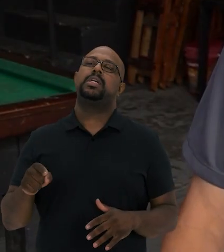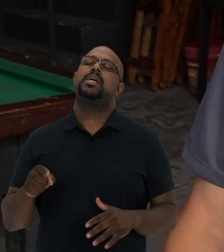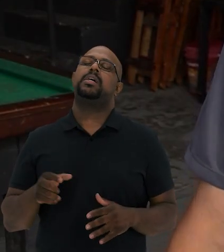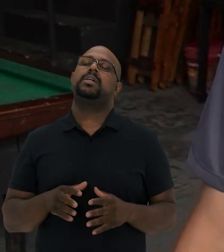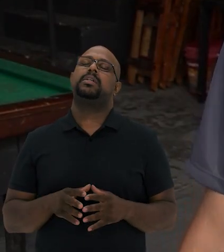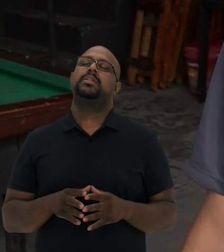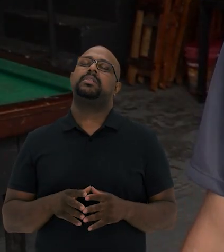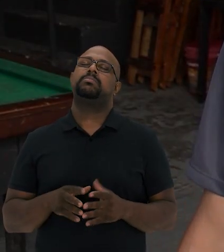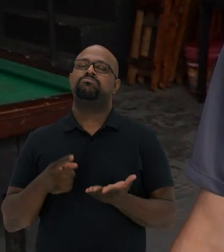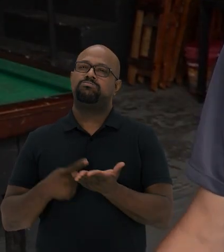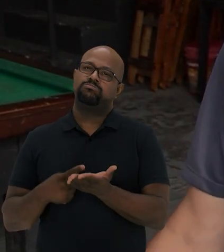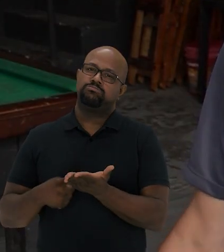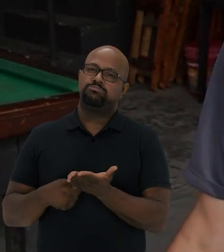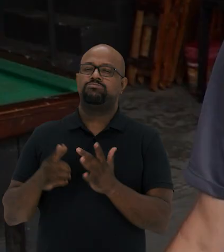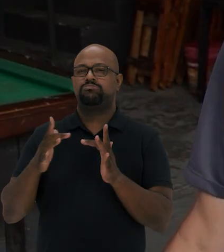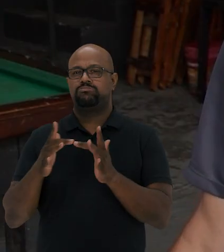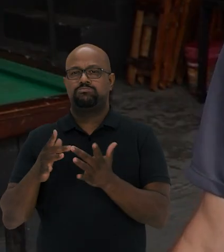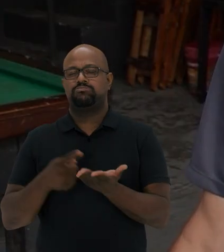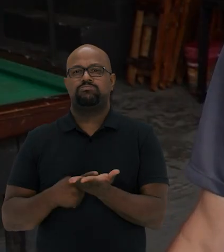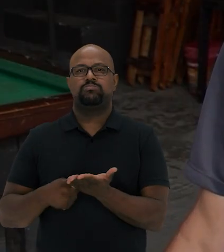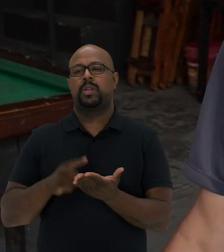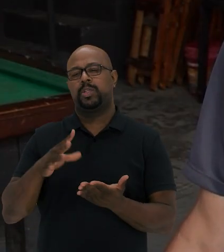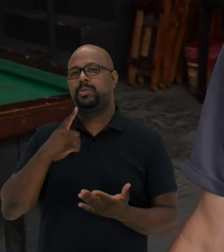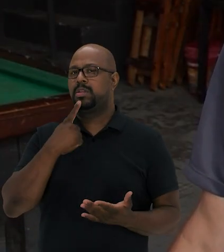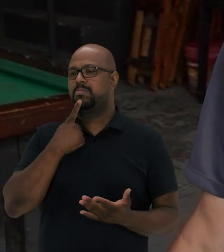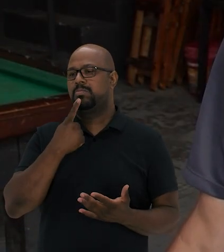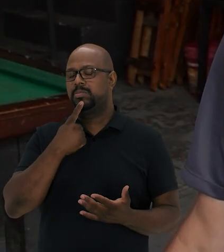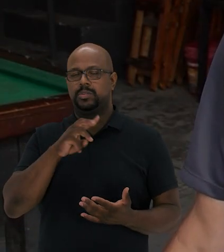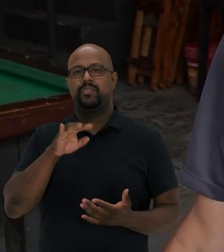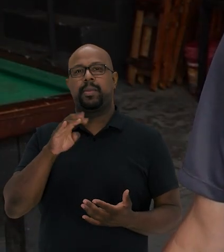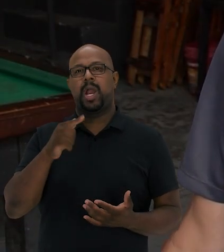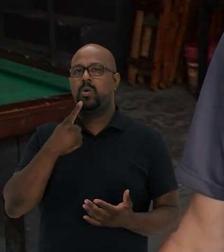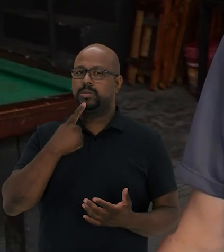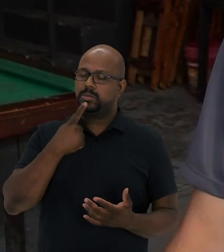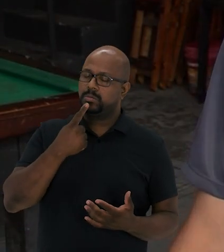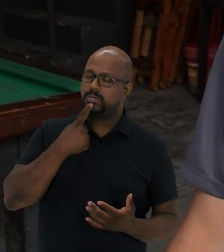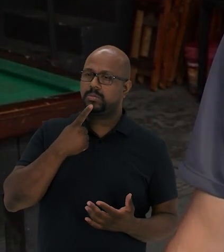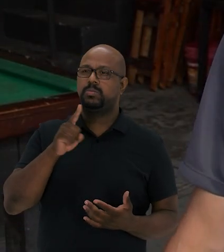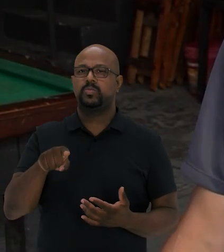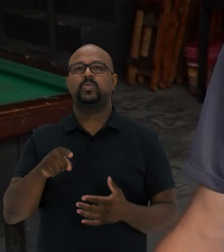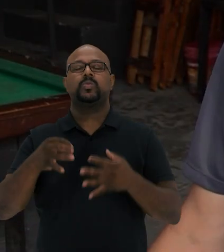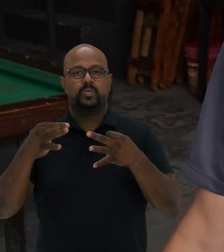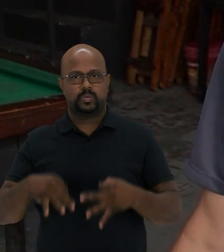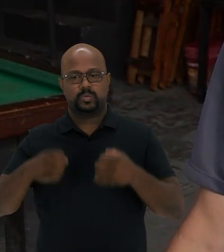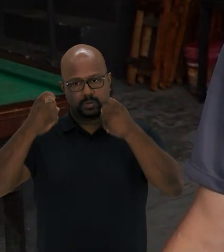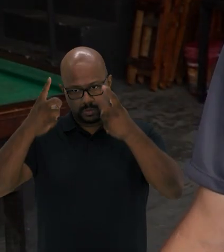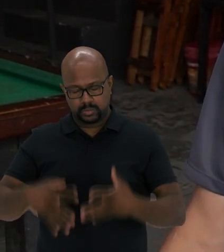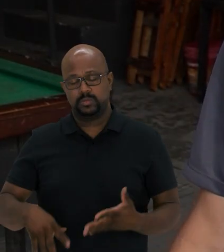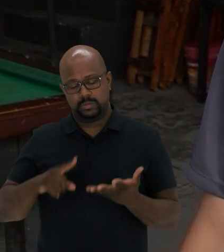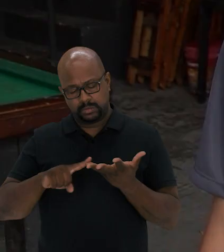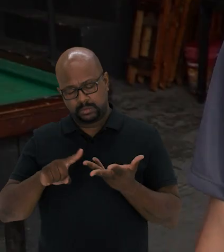entraram os acordos, mesmo que verbais, né? Entraram, foi